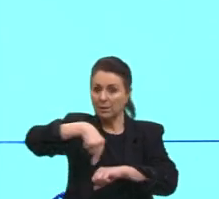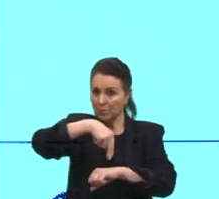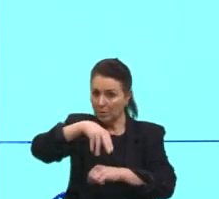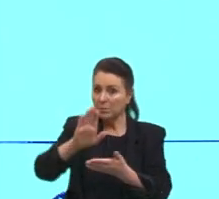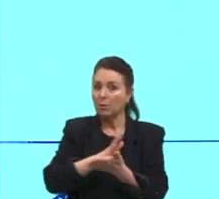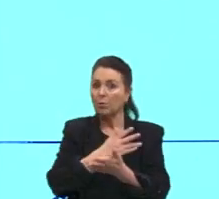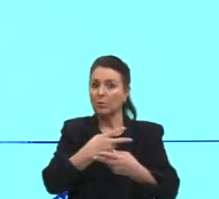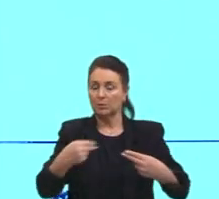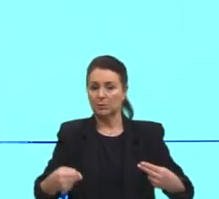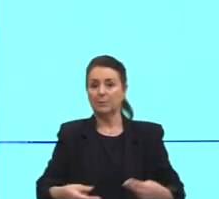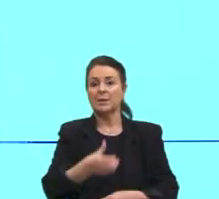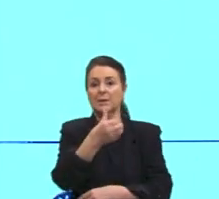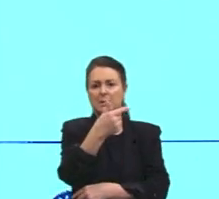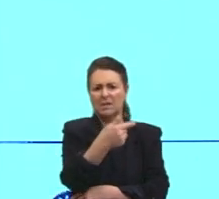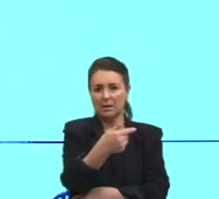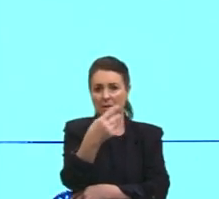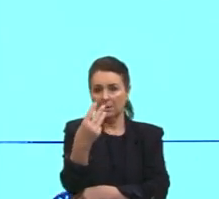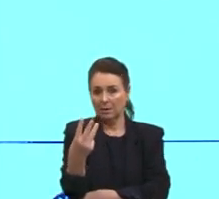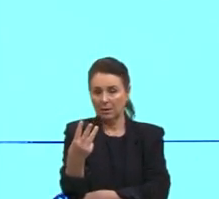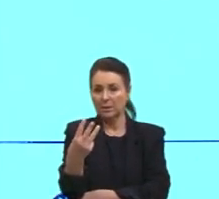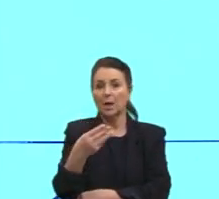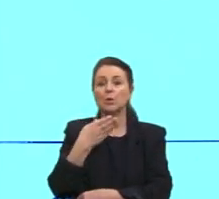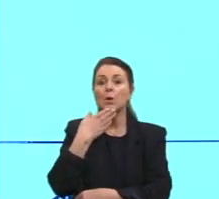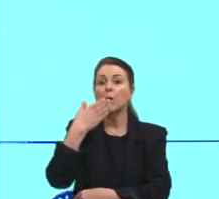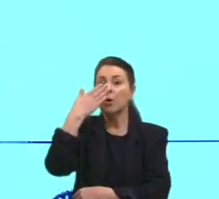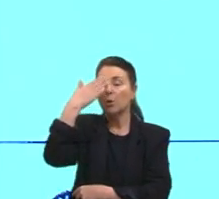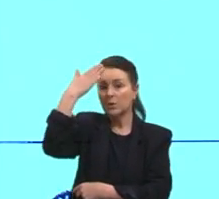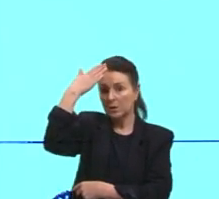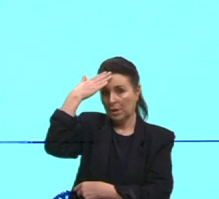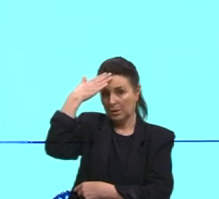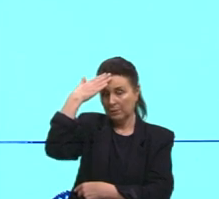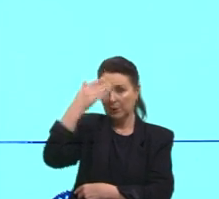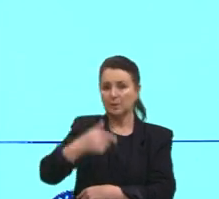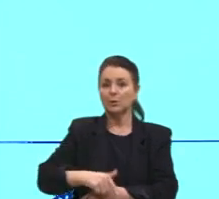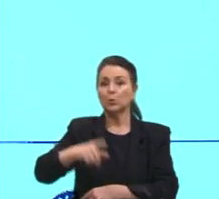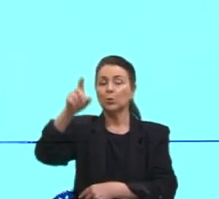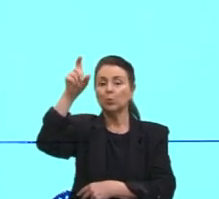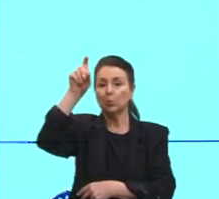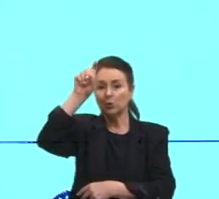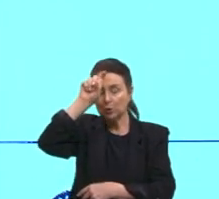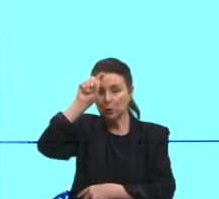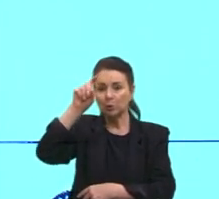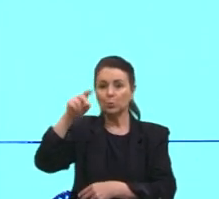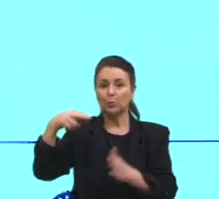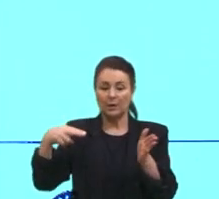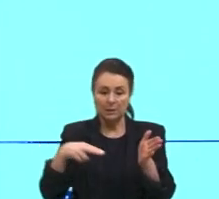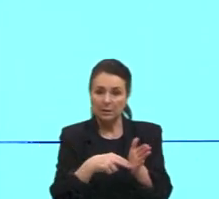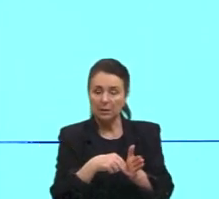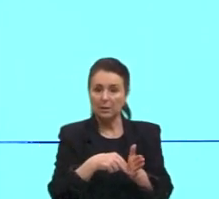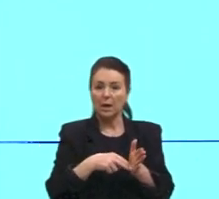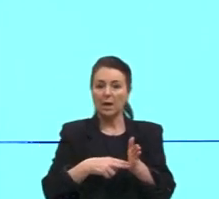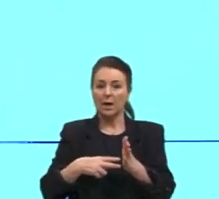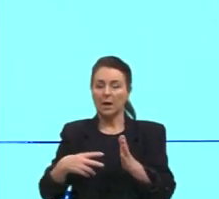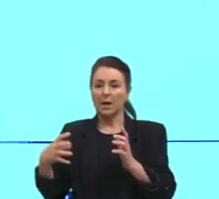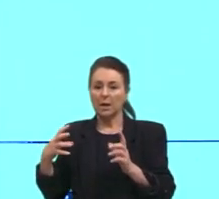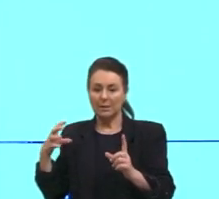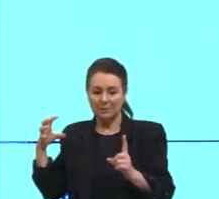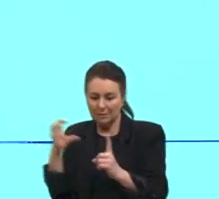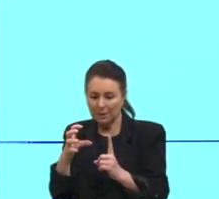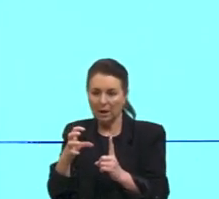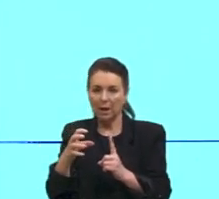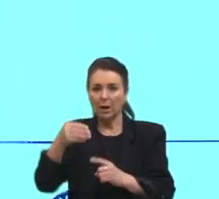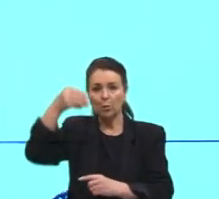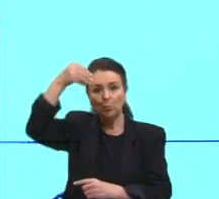73 né os árabes como um todo tanto árabe do Egito contra o Árabe da Síria eles atacam Então os judeus